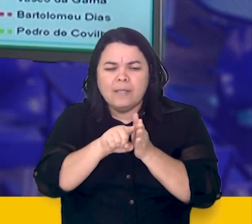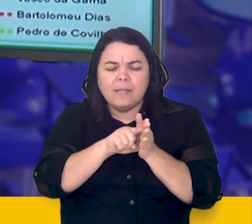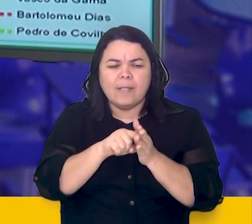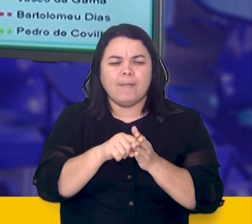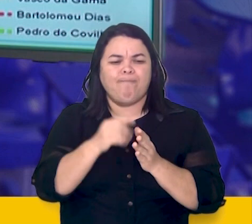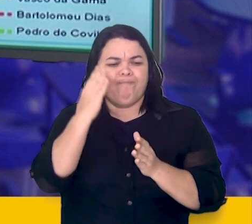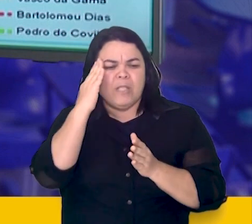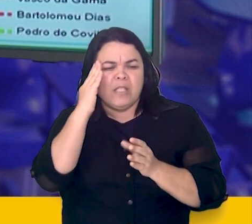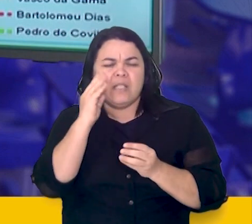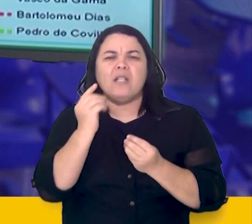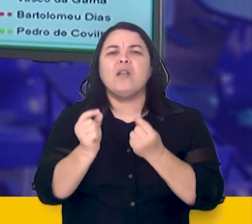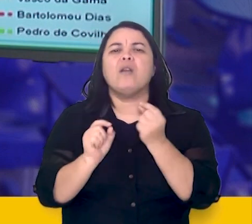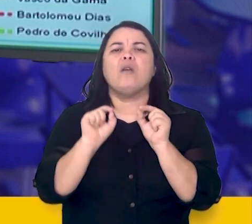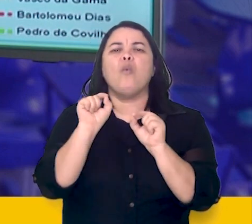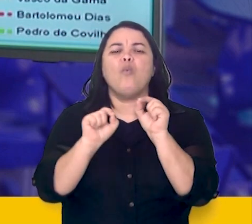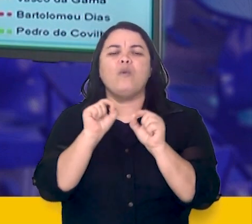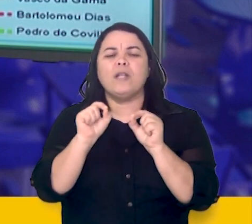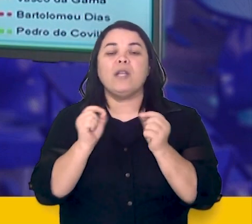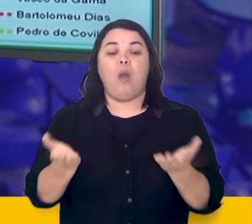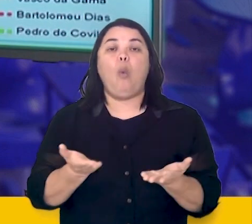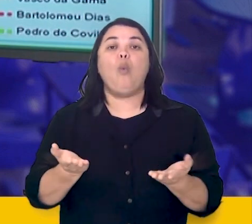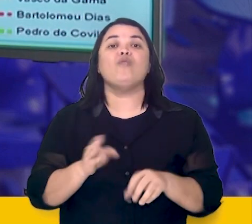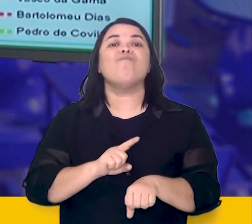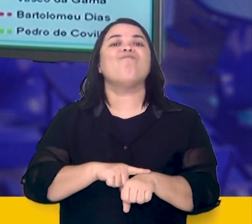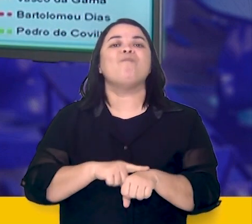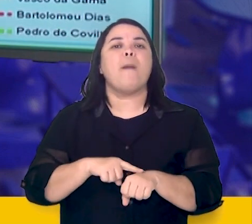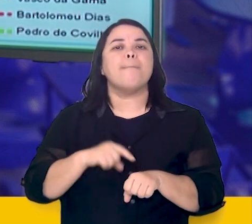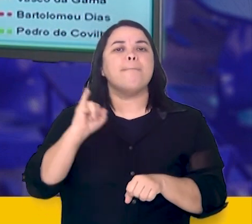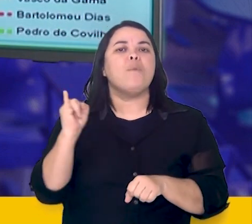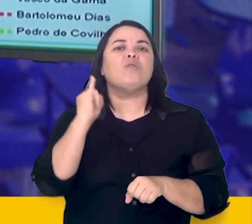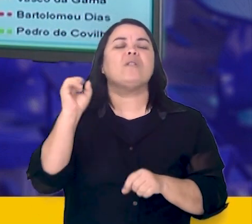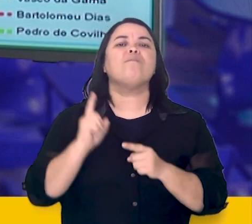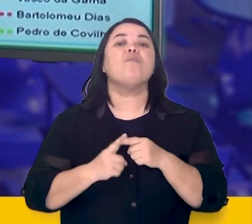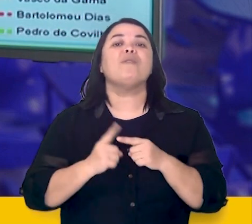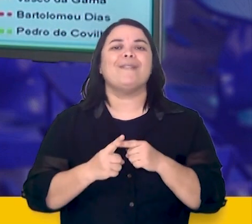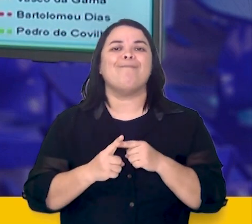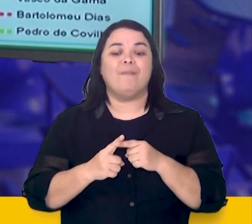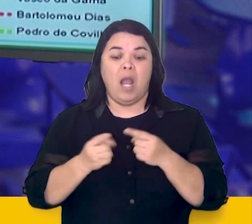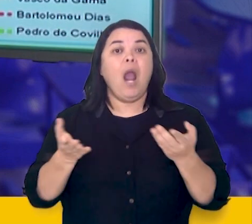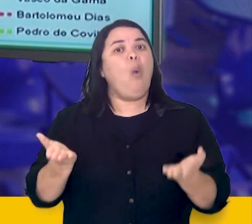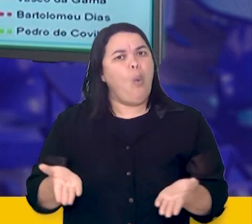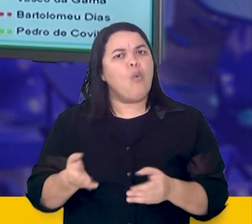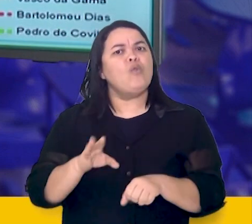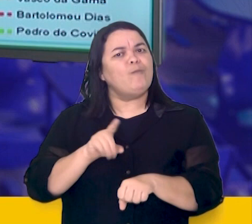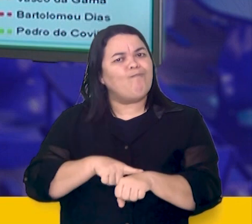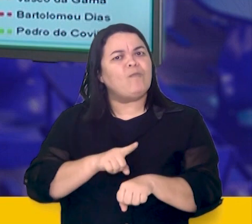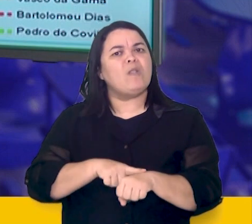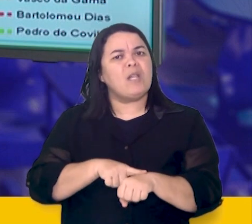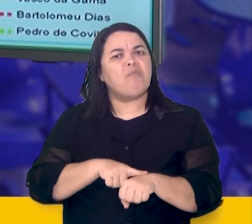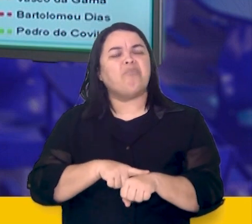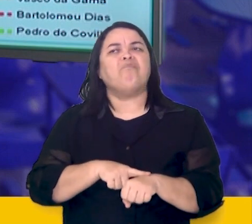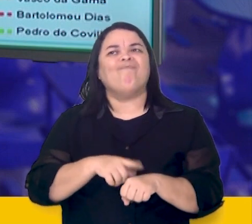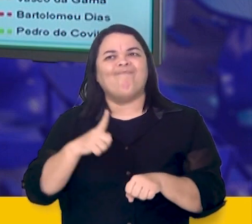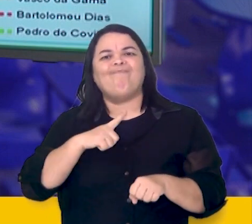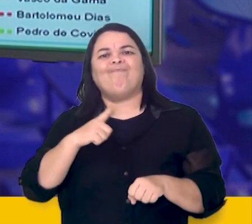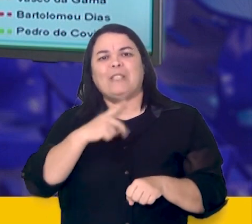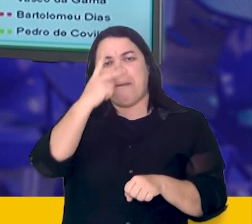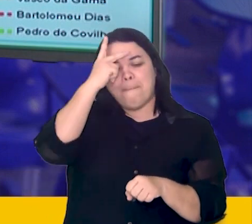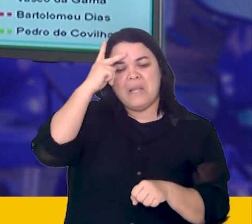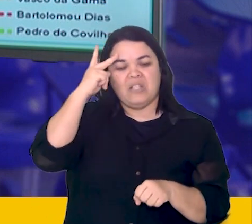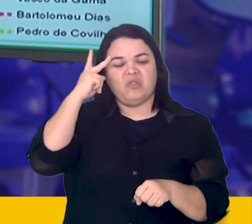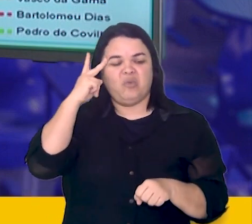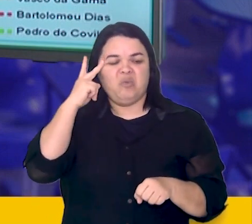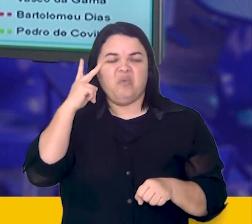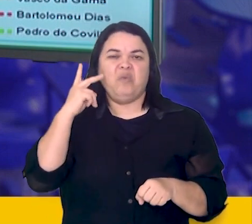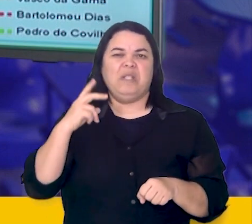Analisar esses aspectos históricos hoje é de grande importância porque você sabe que, infelizmente, ainda prevalece entre muitos a